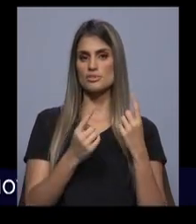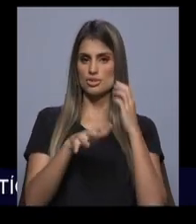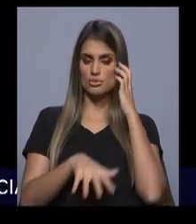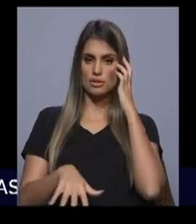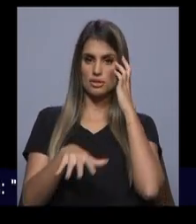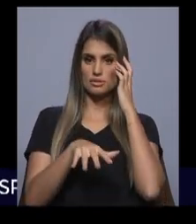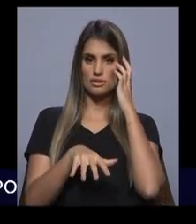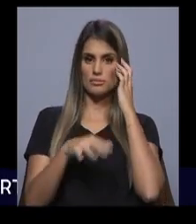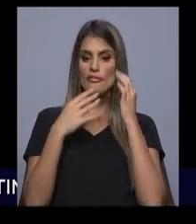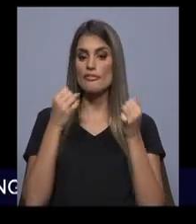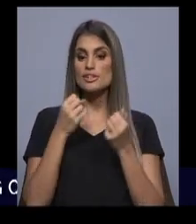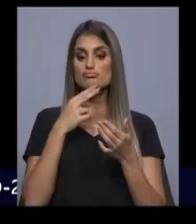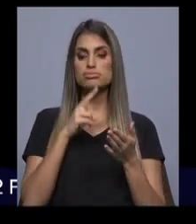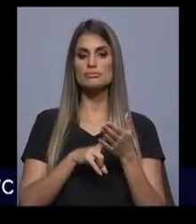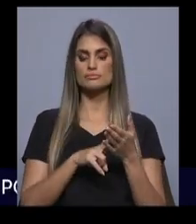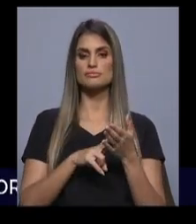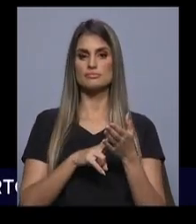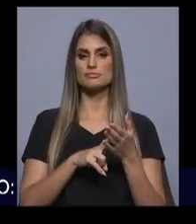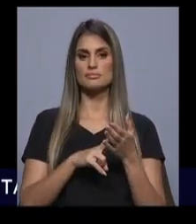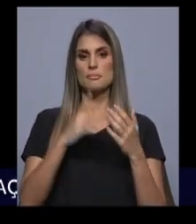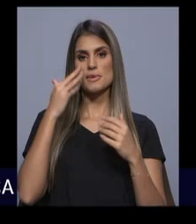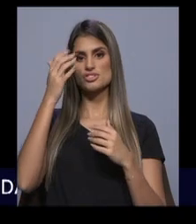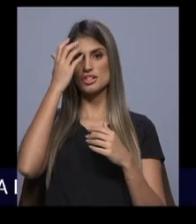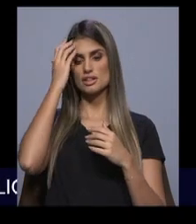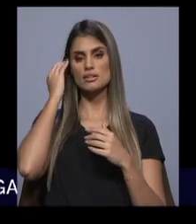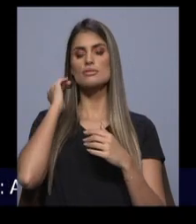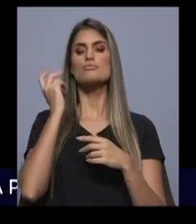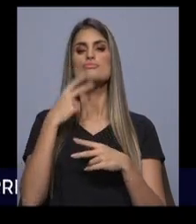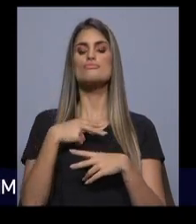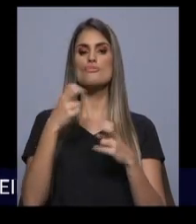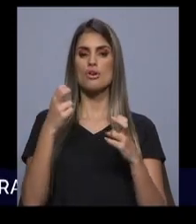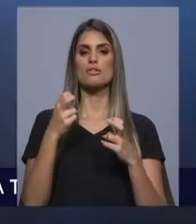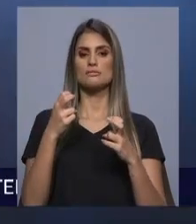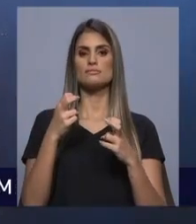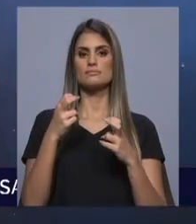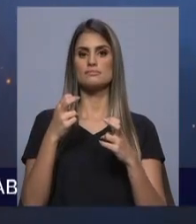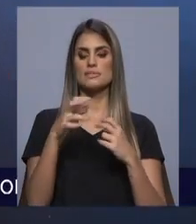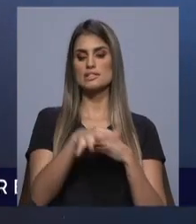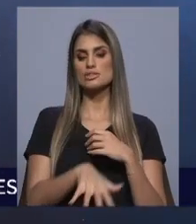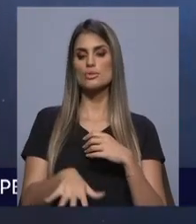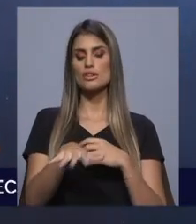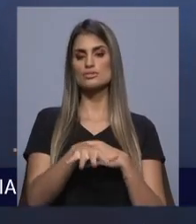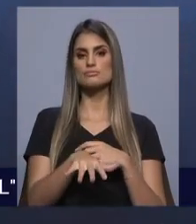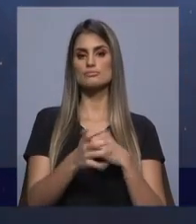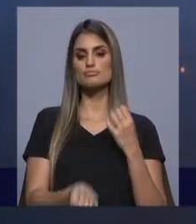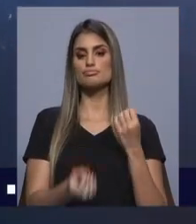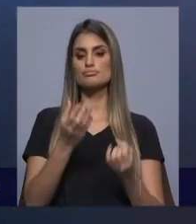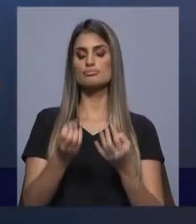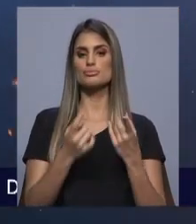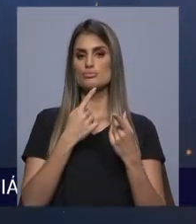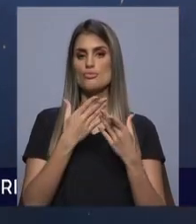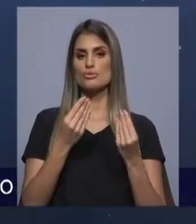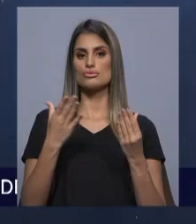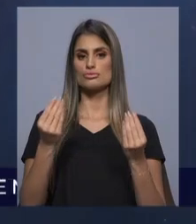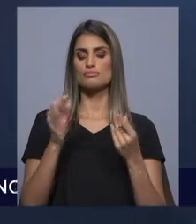zonas mais frias e imagina, encontrou precisamente nas maternidades, nas próprias maternidades, muito